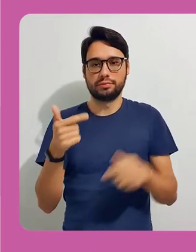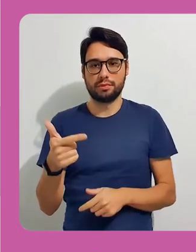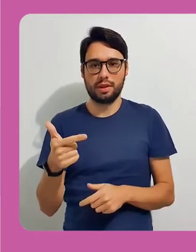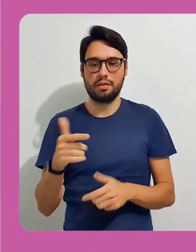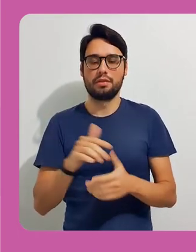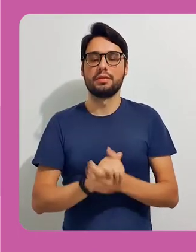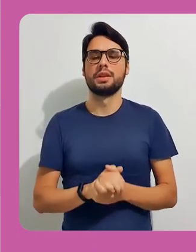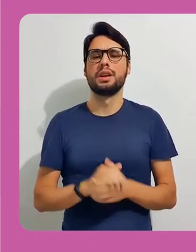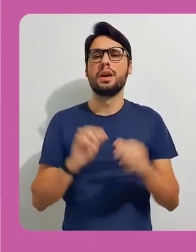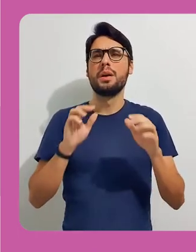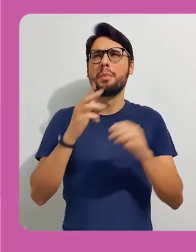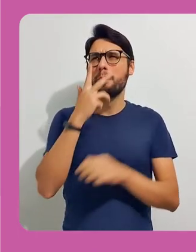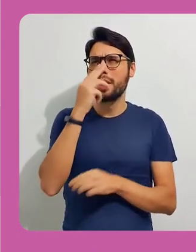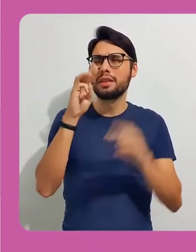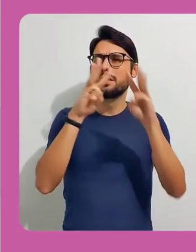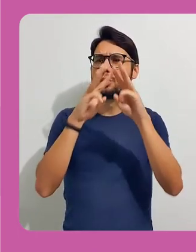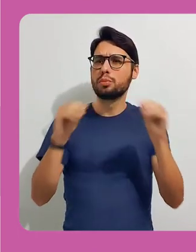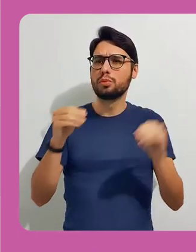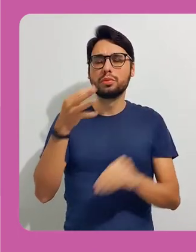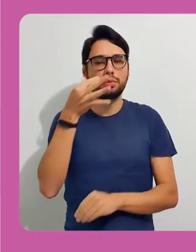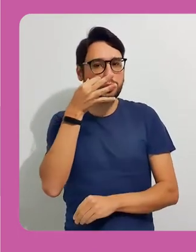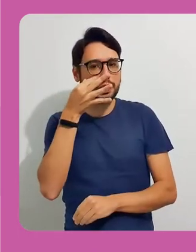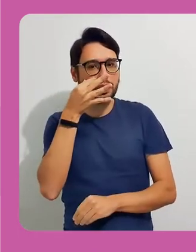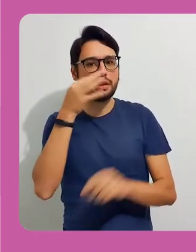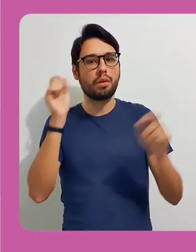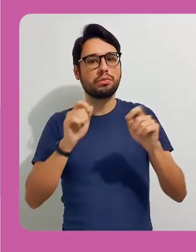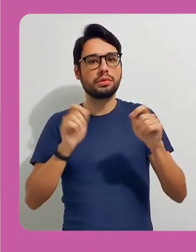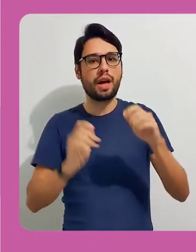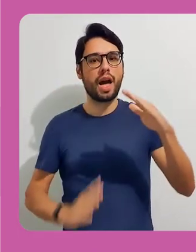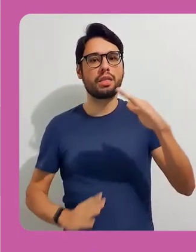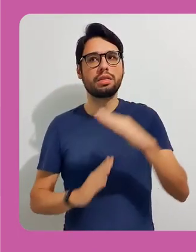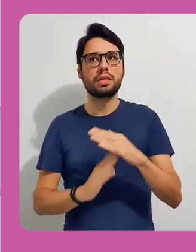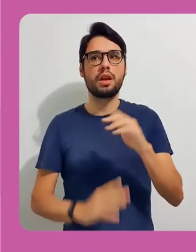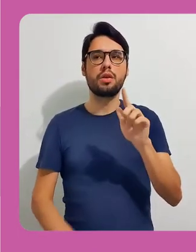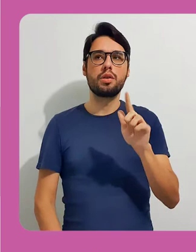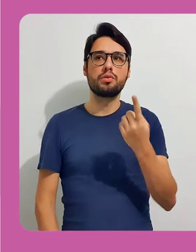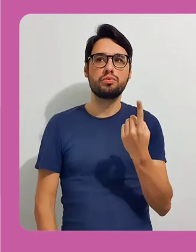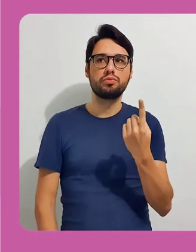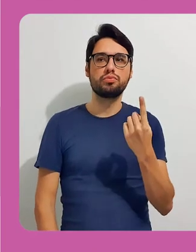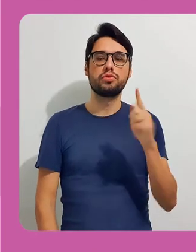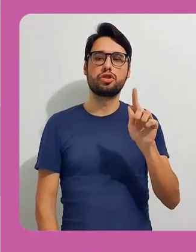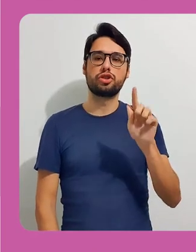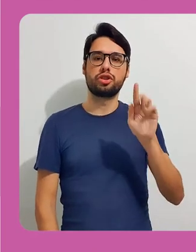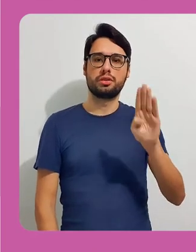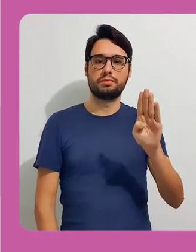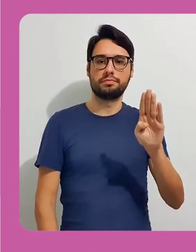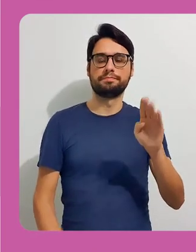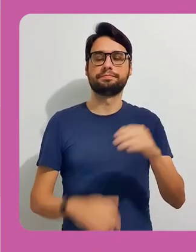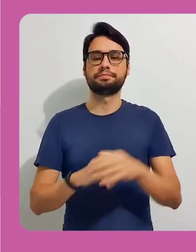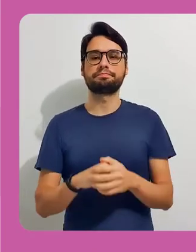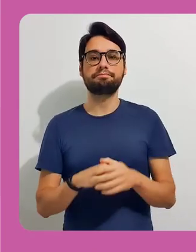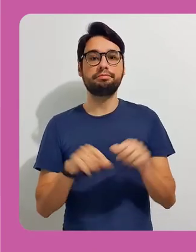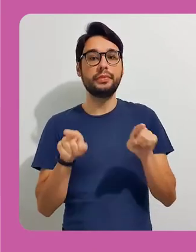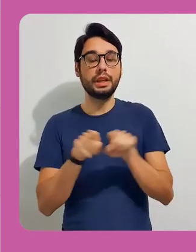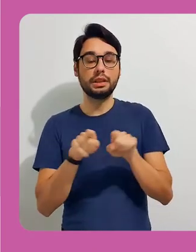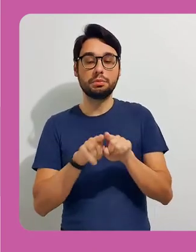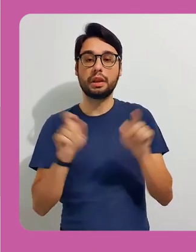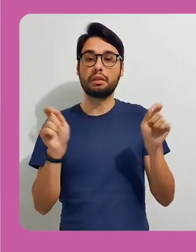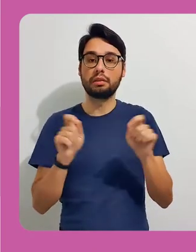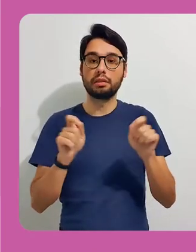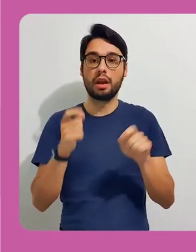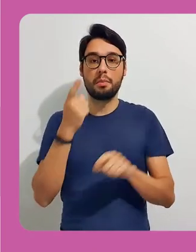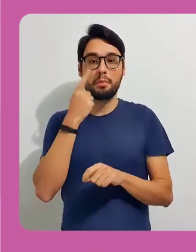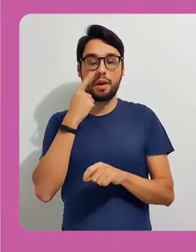aumentar acho que não muda o presencial e só aumenta para 1gb feminina e aqui